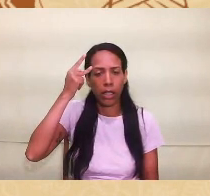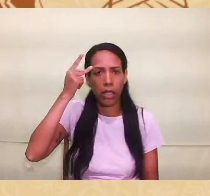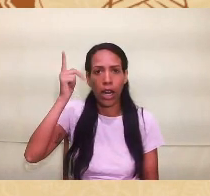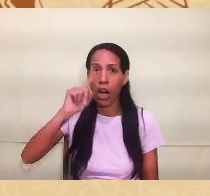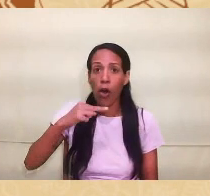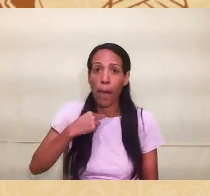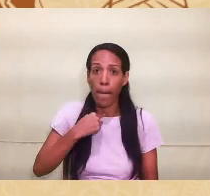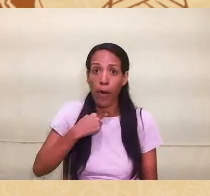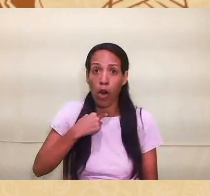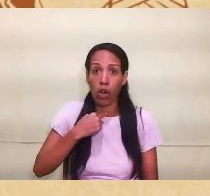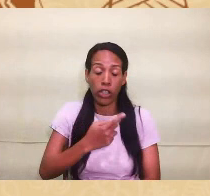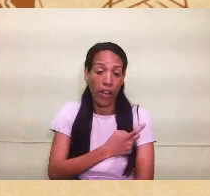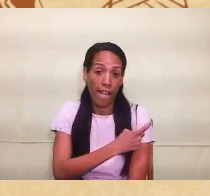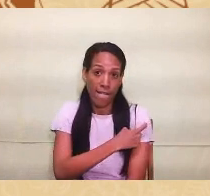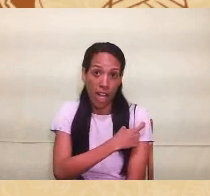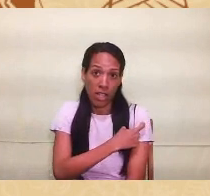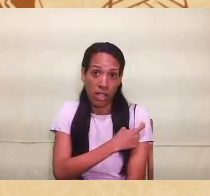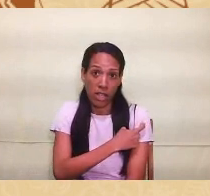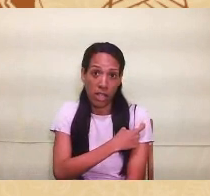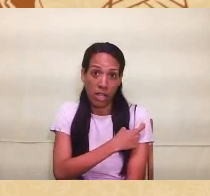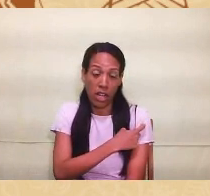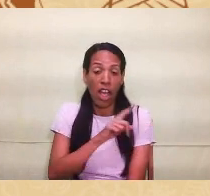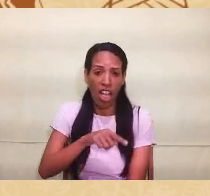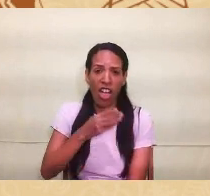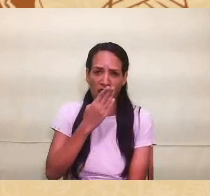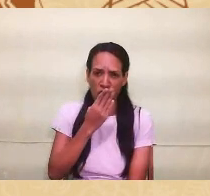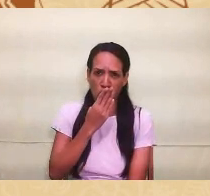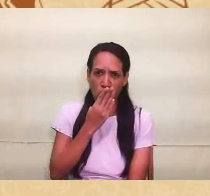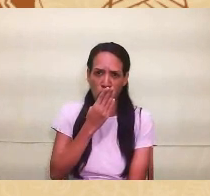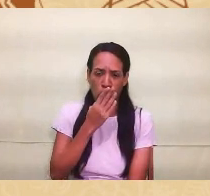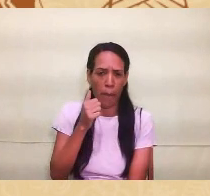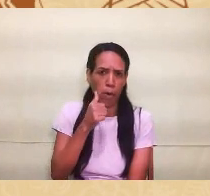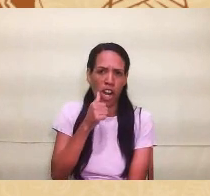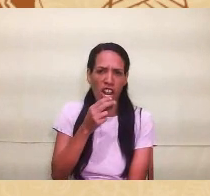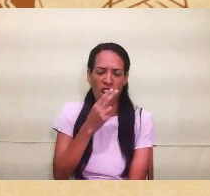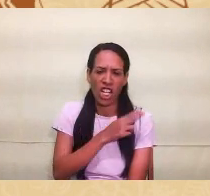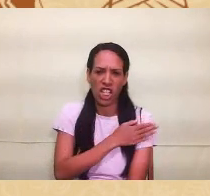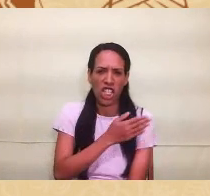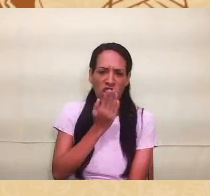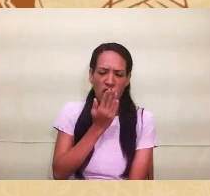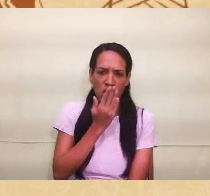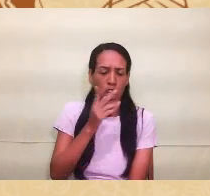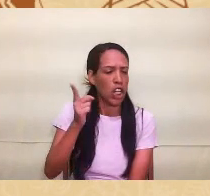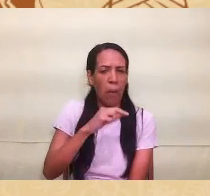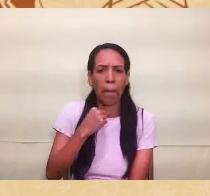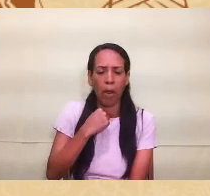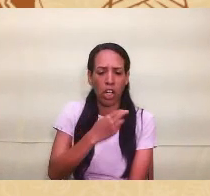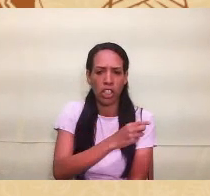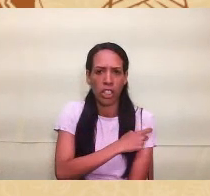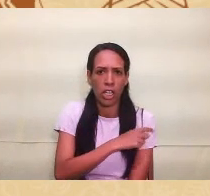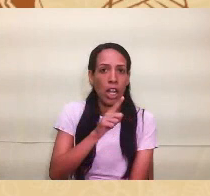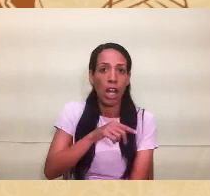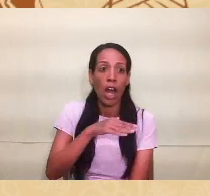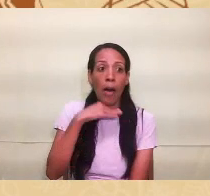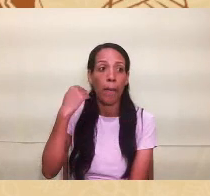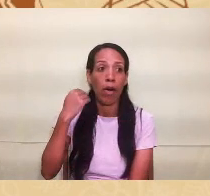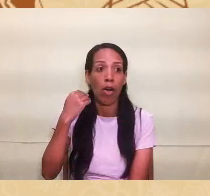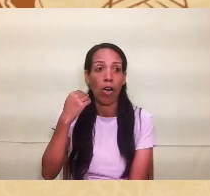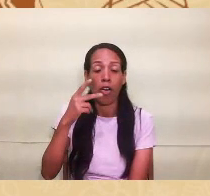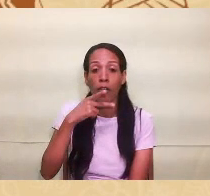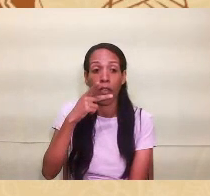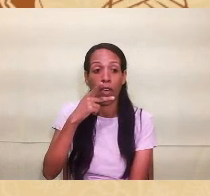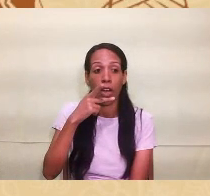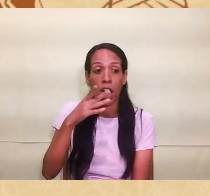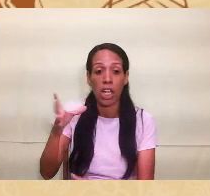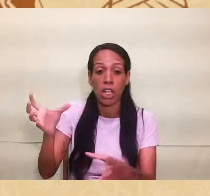ser vacinada, ela é indígena. Ela não pôde ser vacinada e a morte dela não foi computada como a